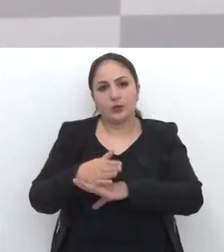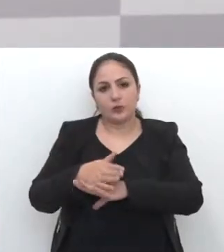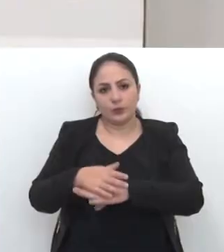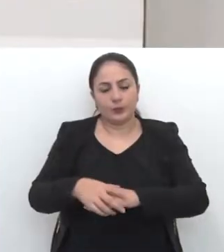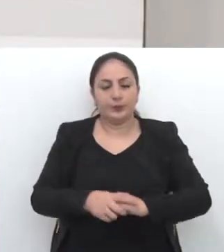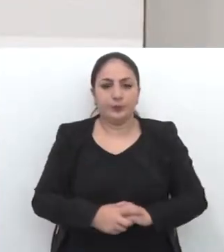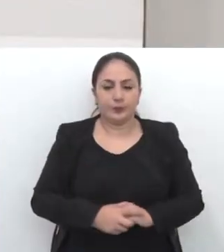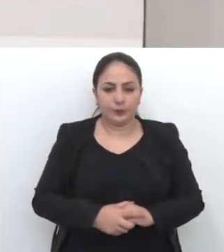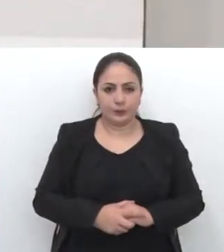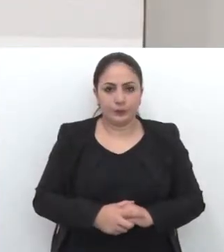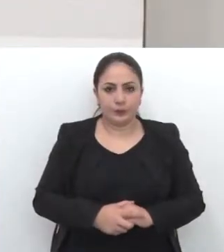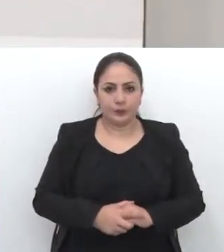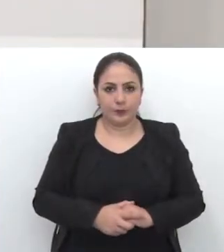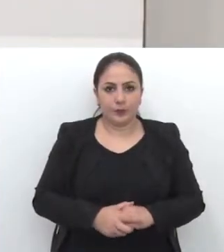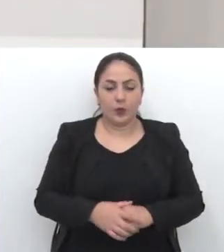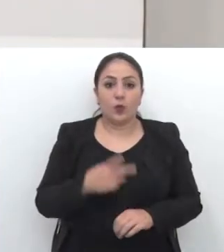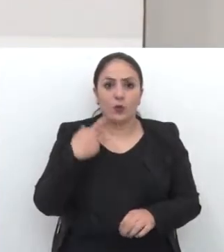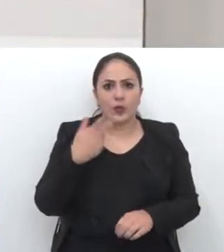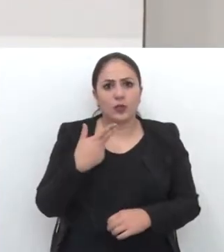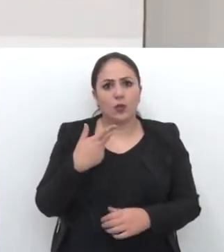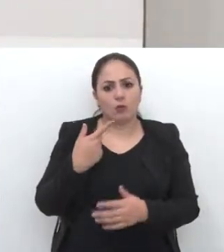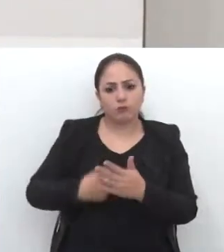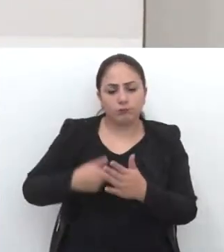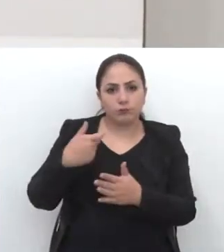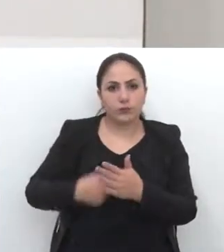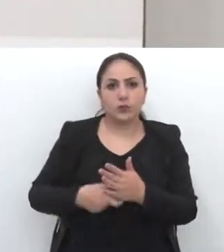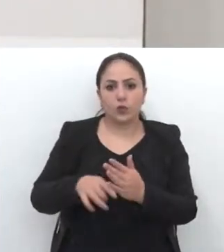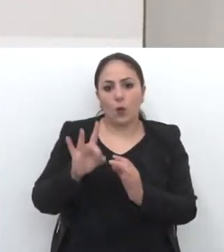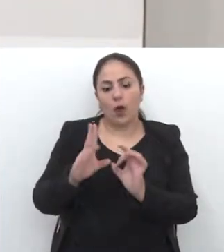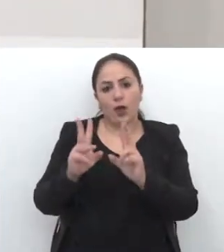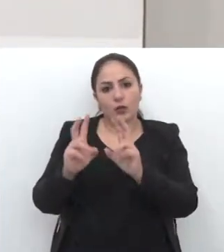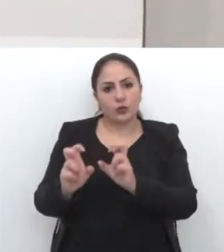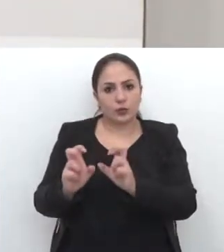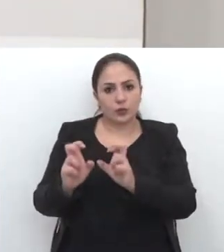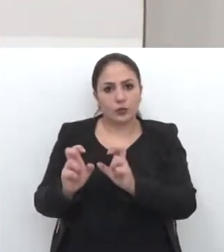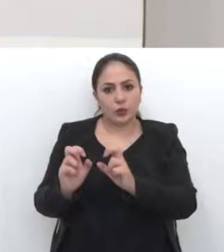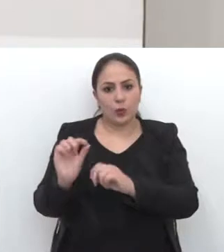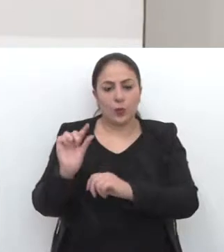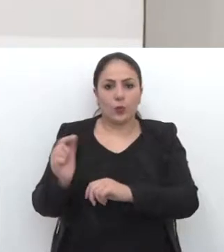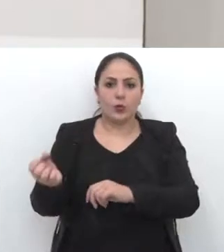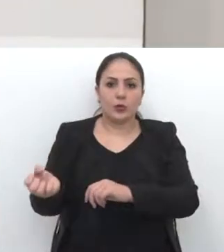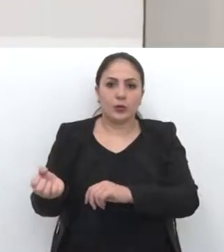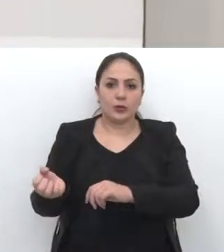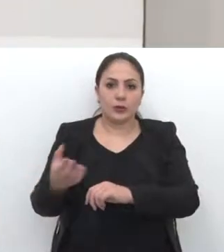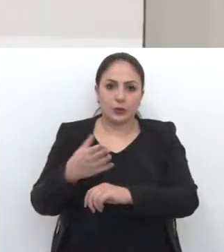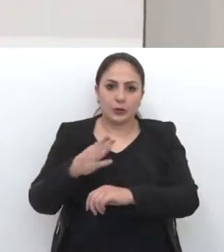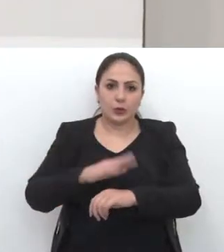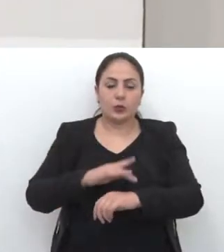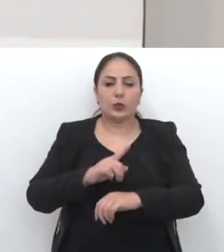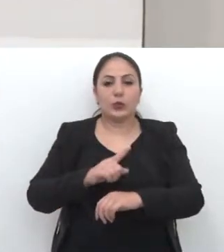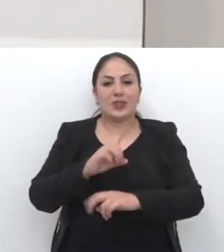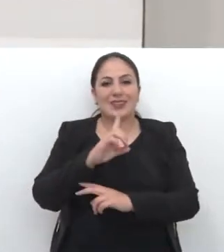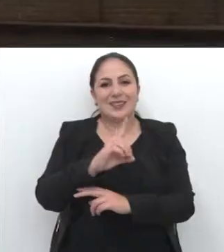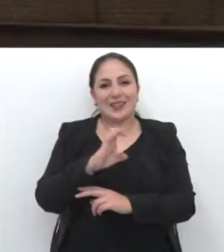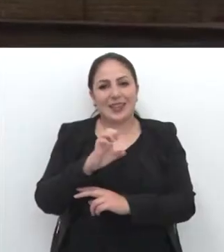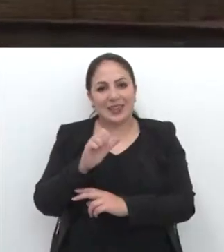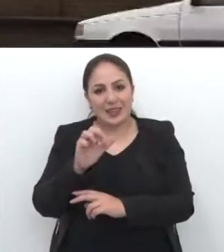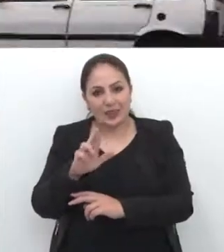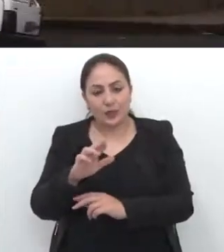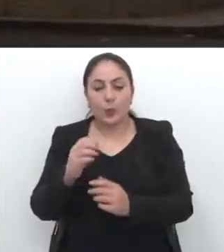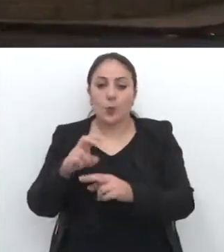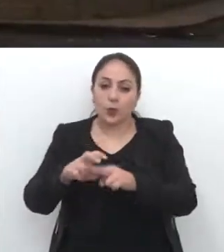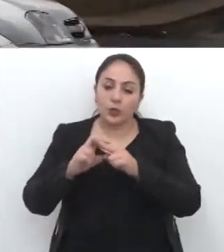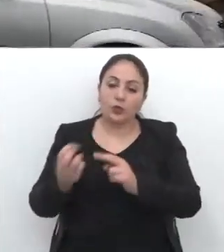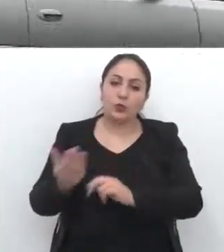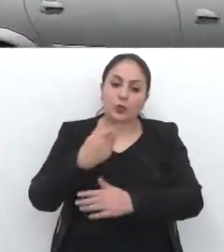acesso aberto. Como disse o vereador, o impasse não é uma pauta recente no Departamento de Estradas. Por